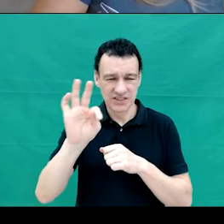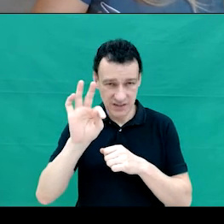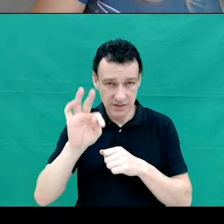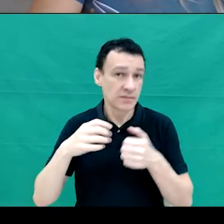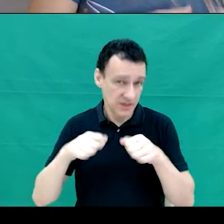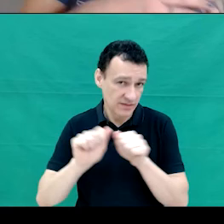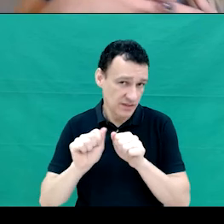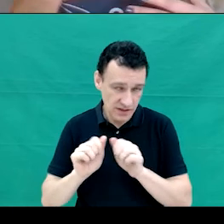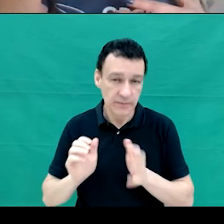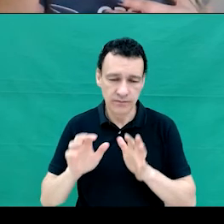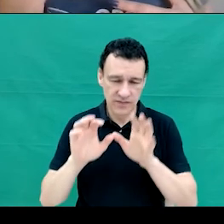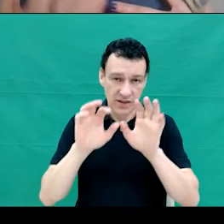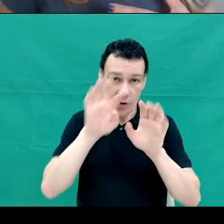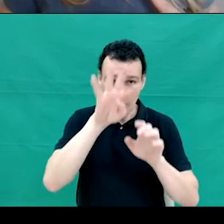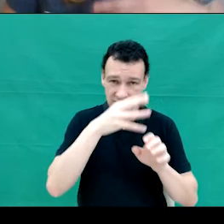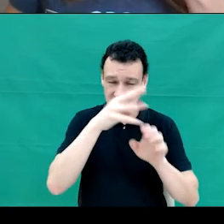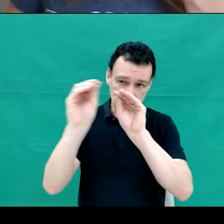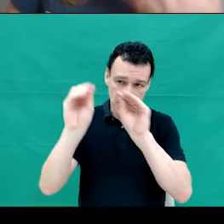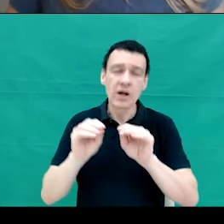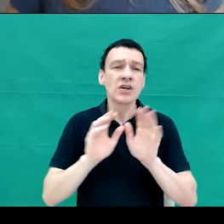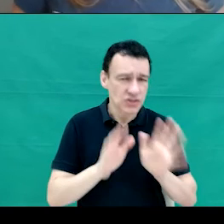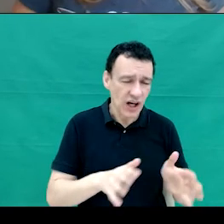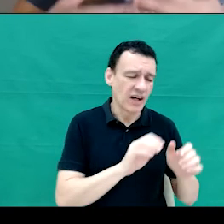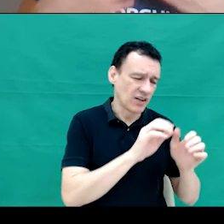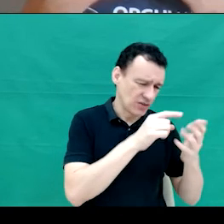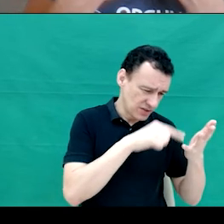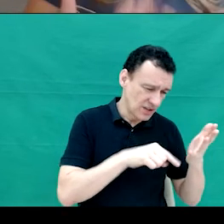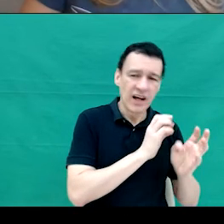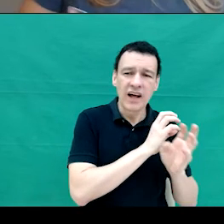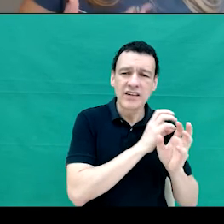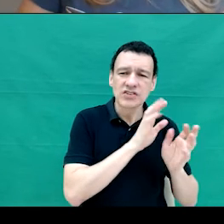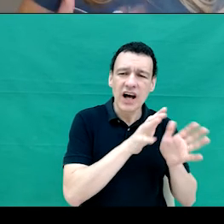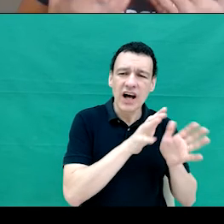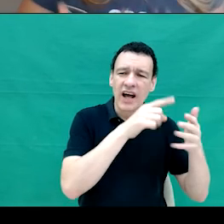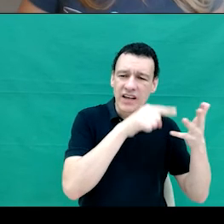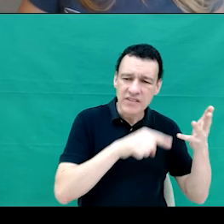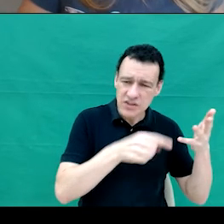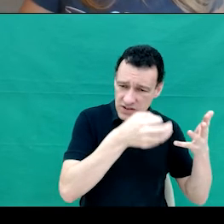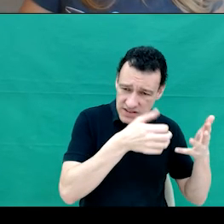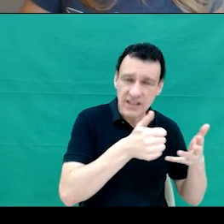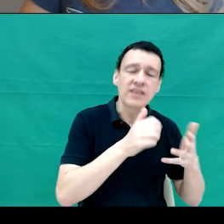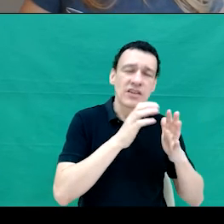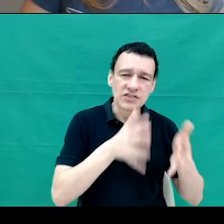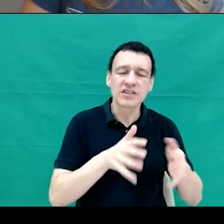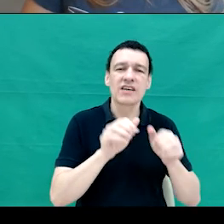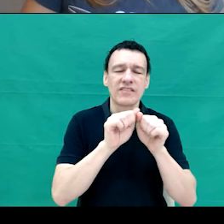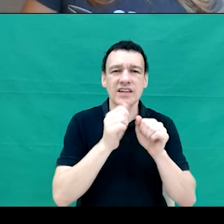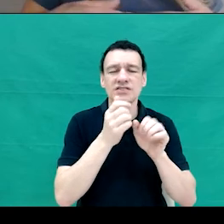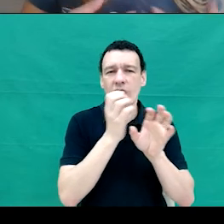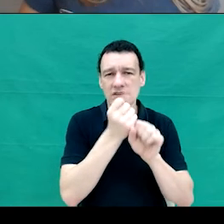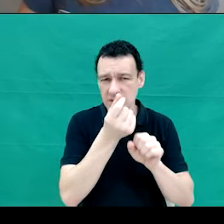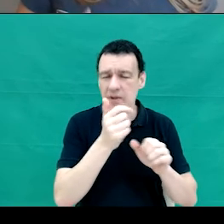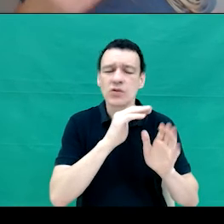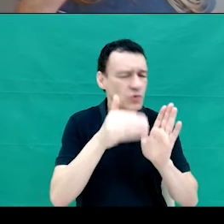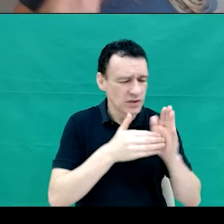pessoal de negócio já revisou, já vimos o valor, já foi priorizado, agora ele entra para um fluxo de execução, né? Então,